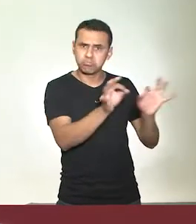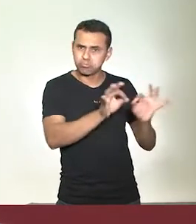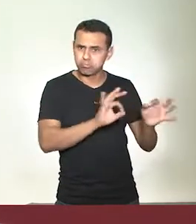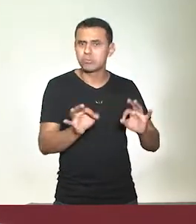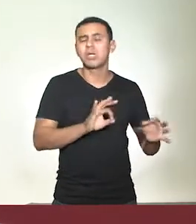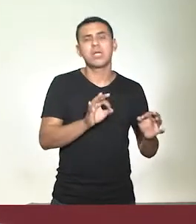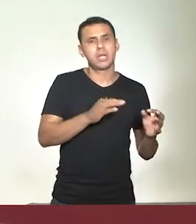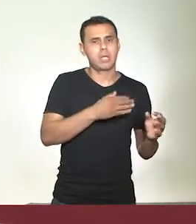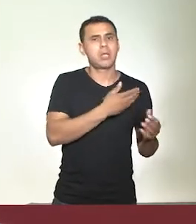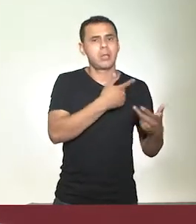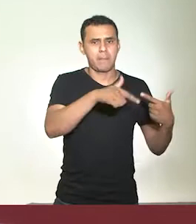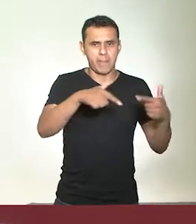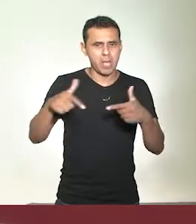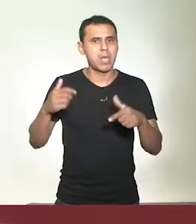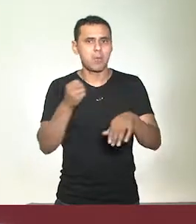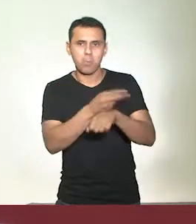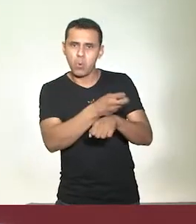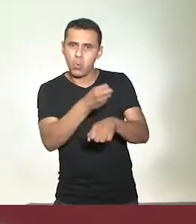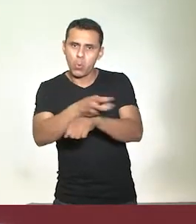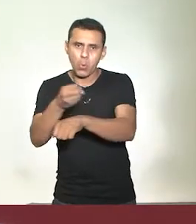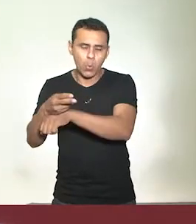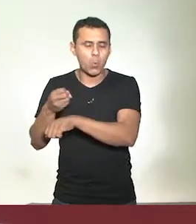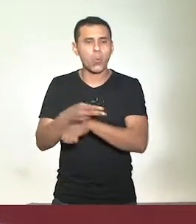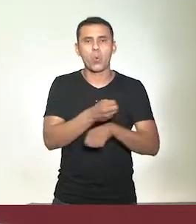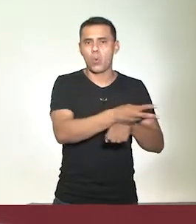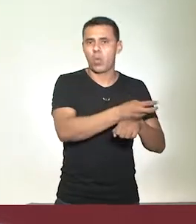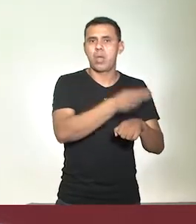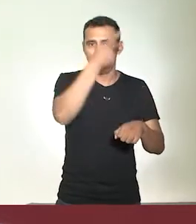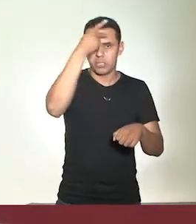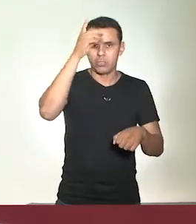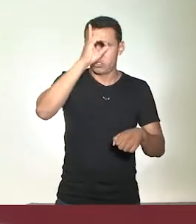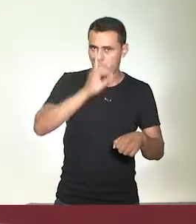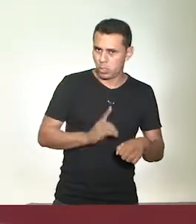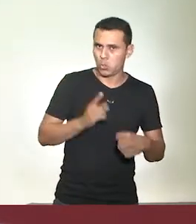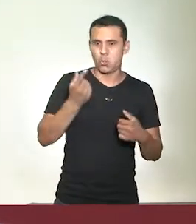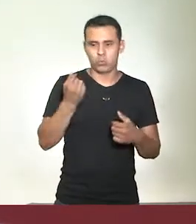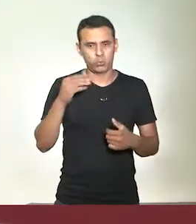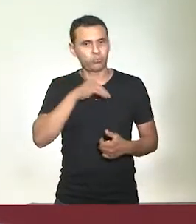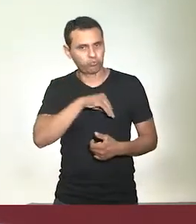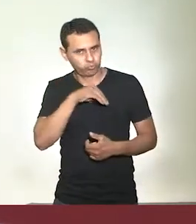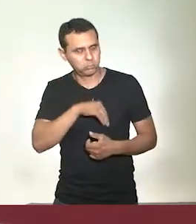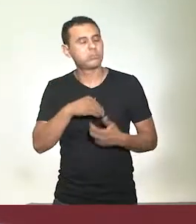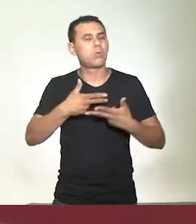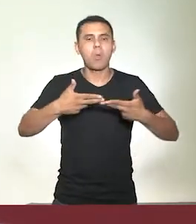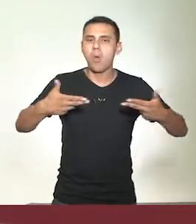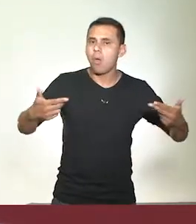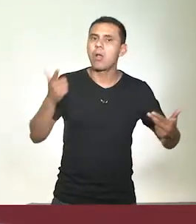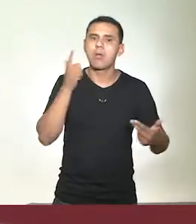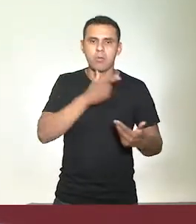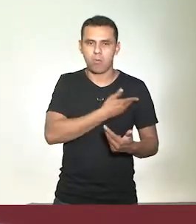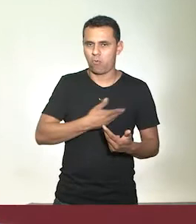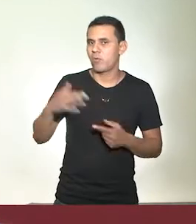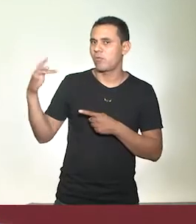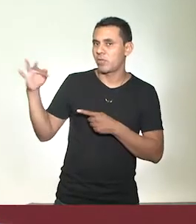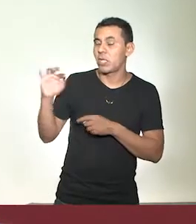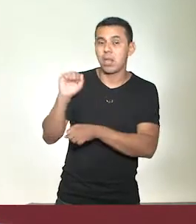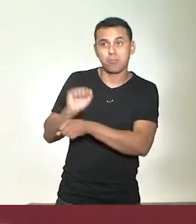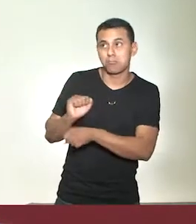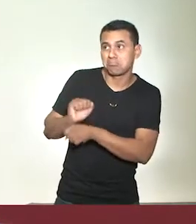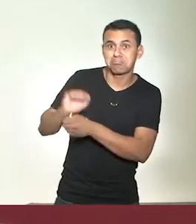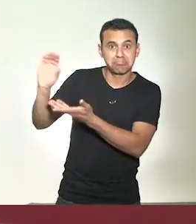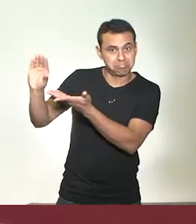dos cargos né e funções da Universidade que isso aí também depende um pouco de recursos do Governo